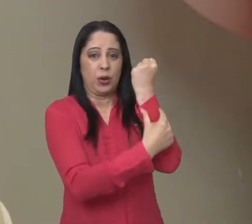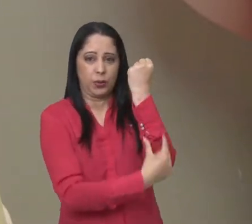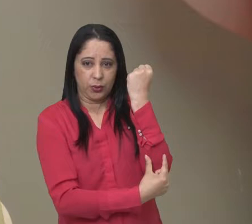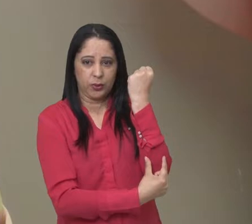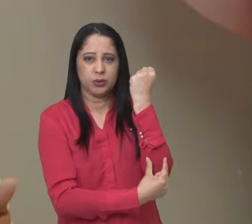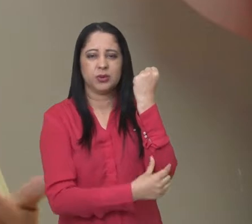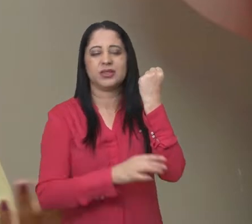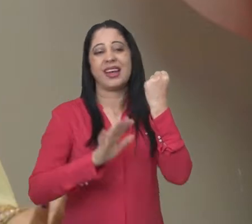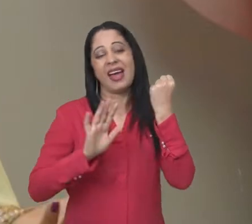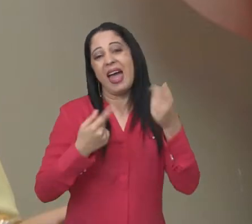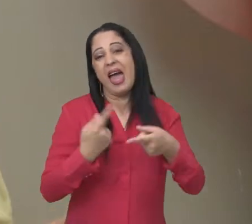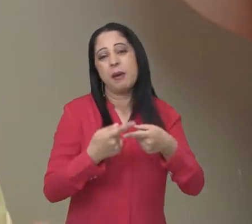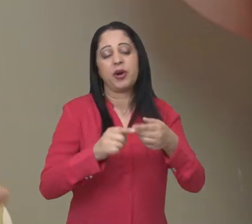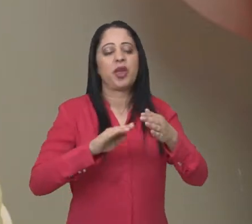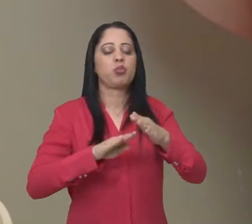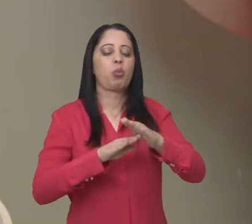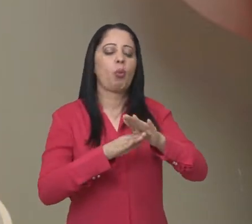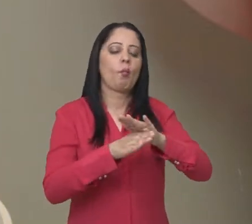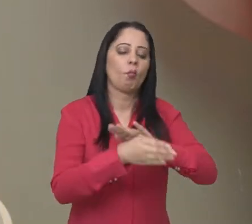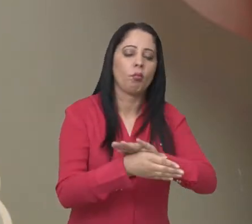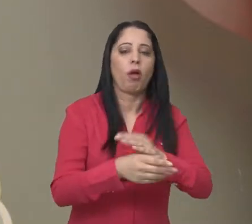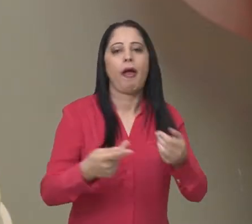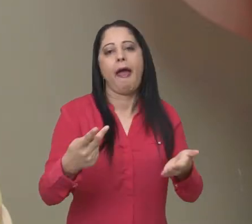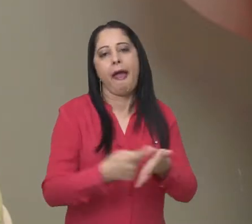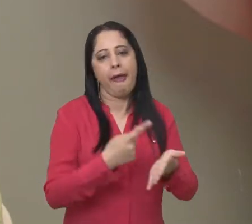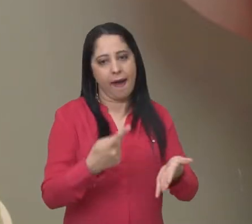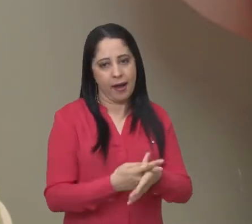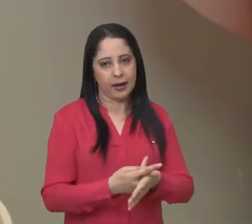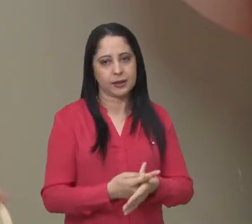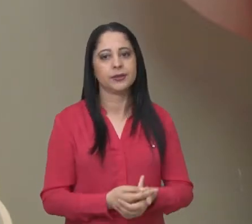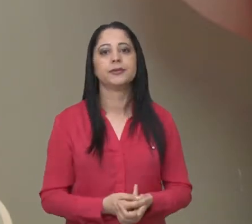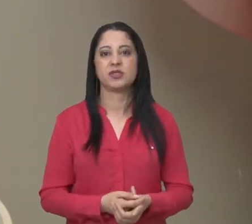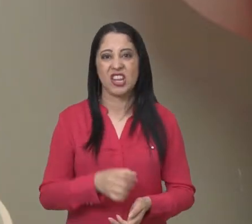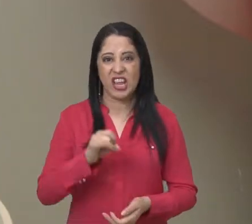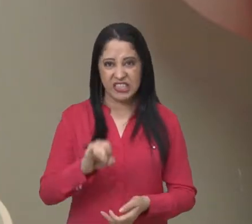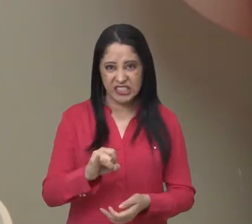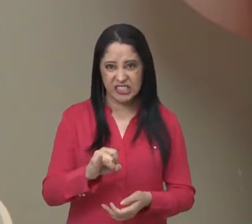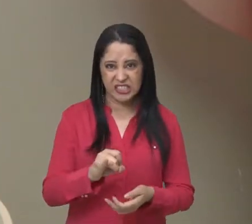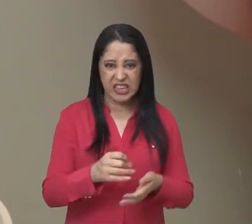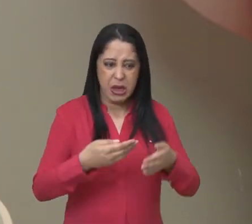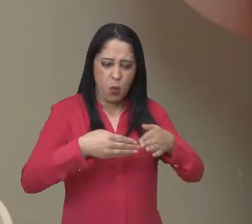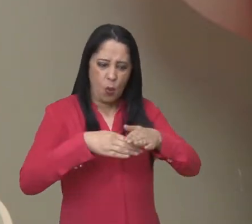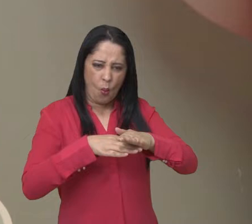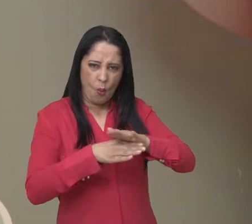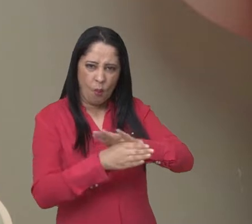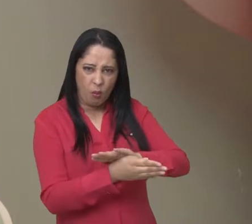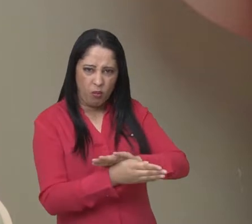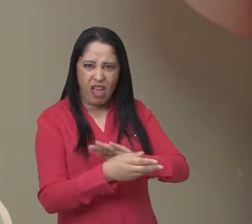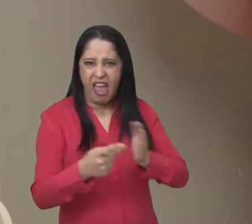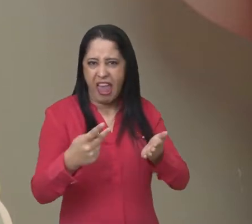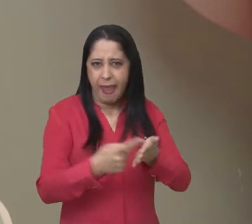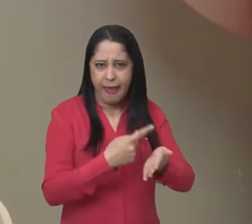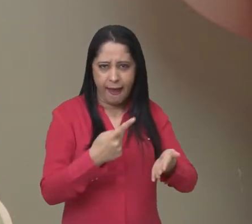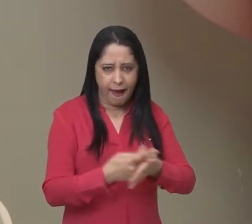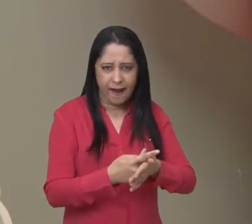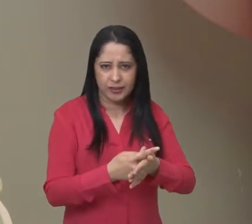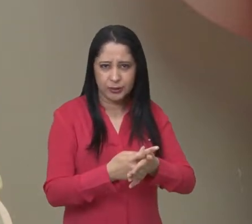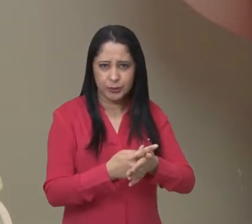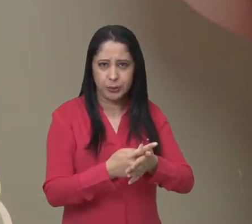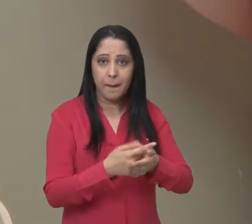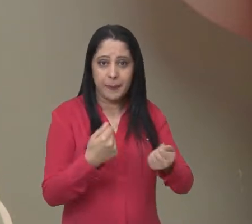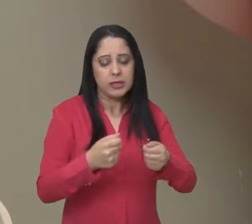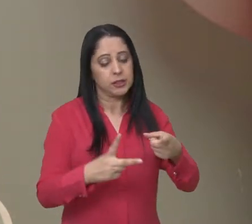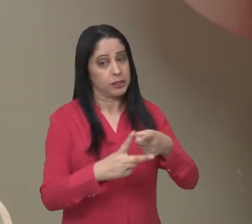mas sim por maus hábitos que as pessoas adquirem ao longo da vida. Se esses maus hábitos não forem identificados